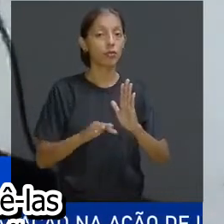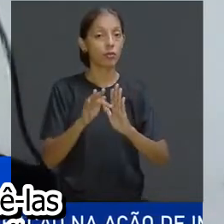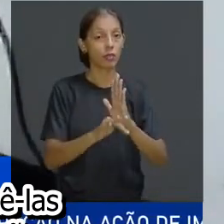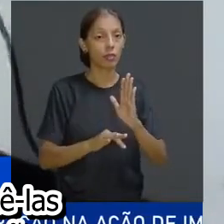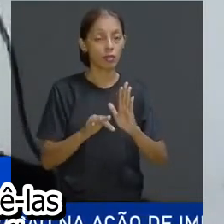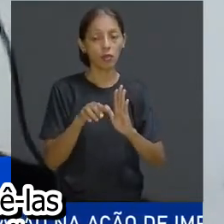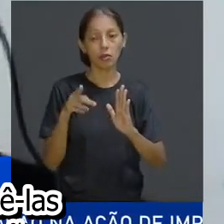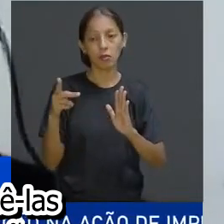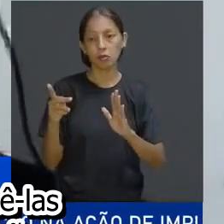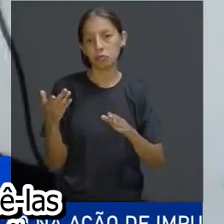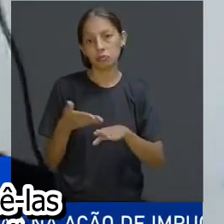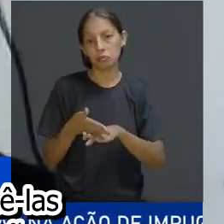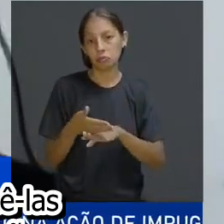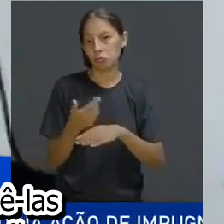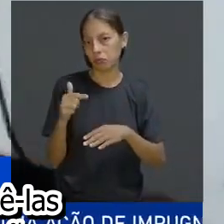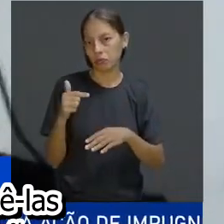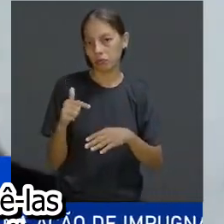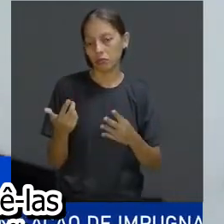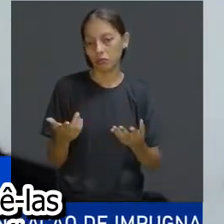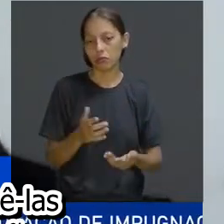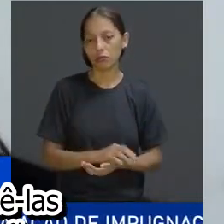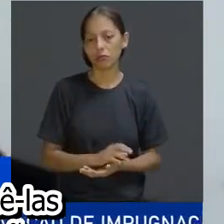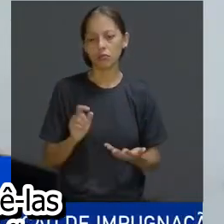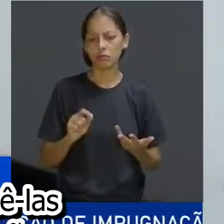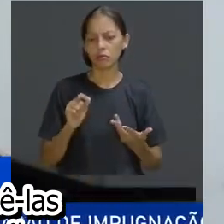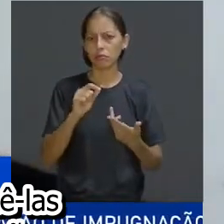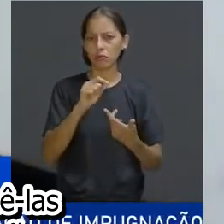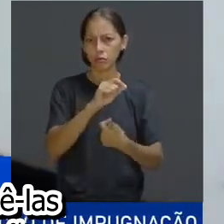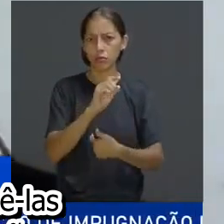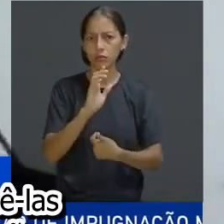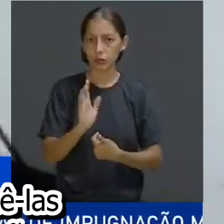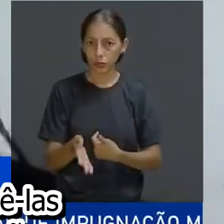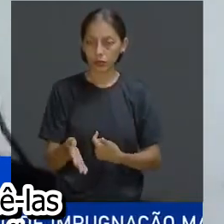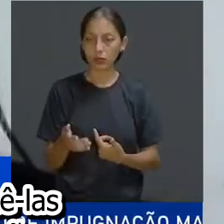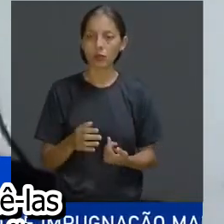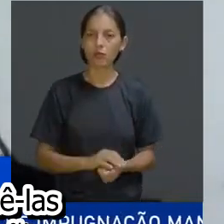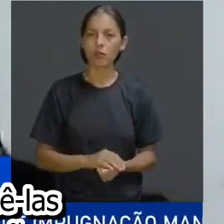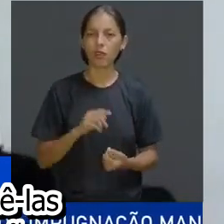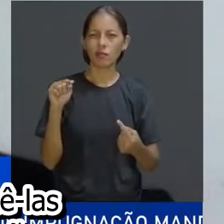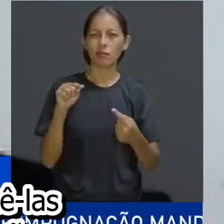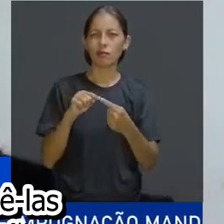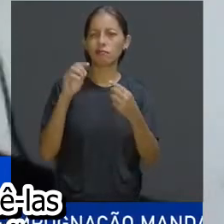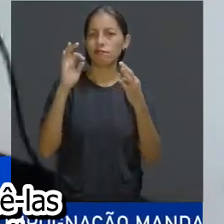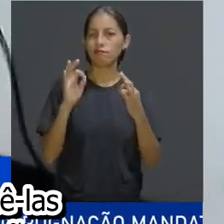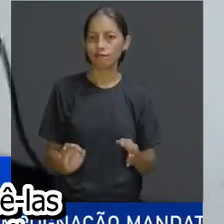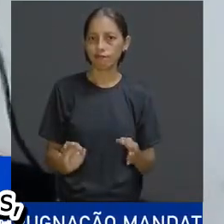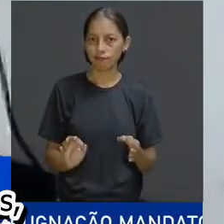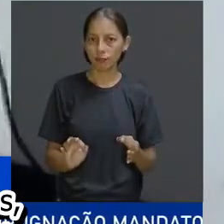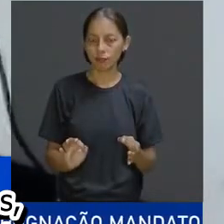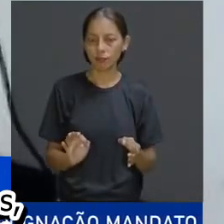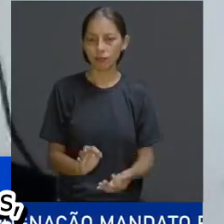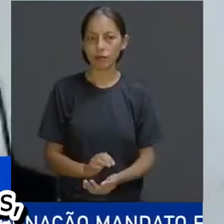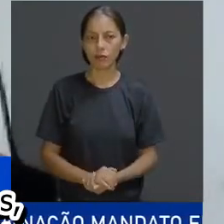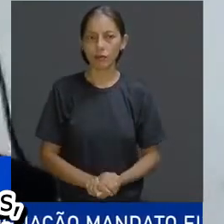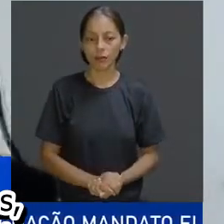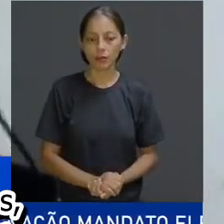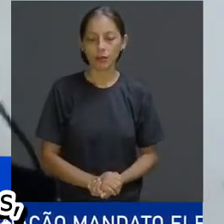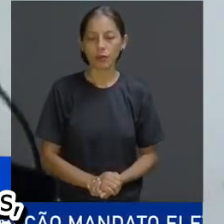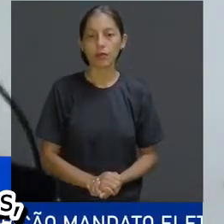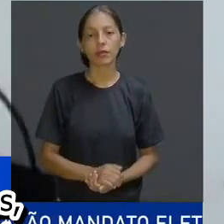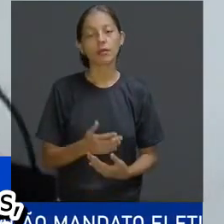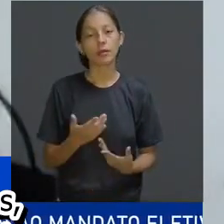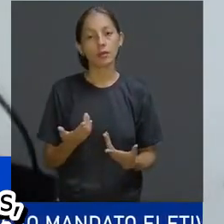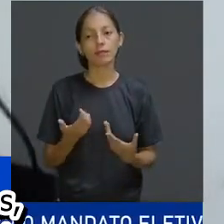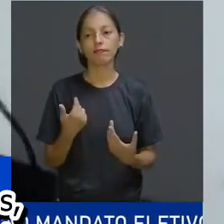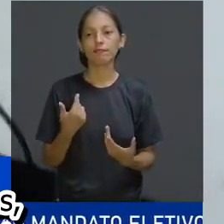essas considerações e pretendendo tê-las feitas de uma maneira bem objetiva e na intenção de auxiliar o